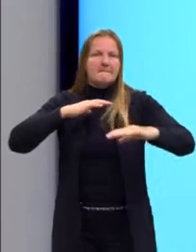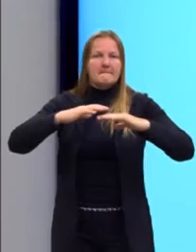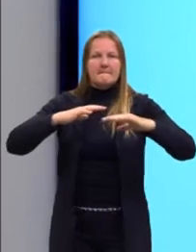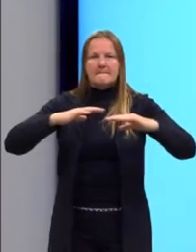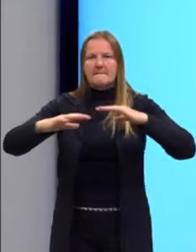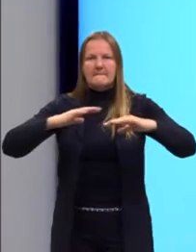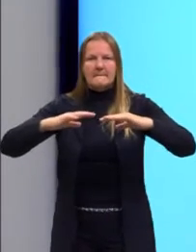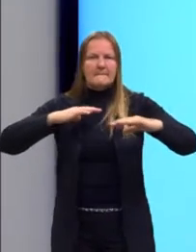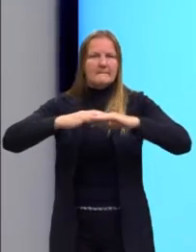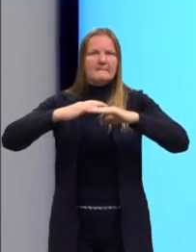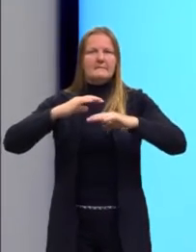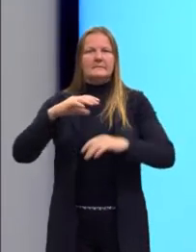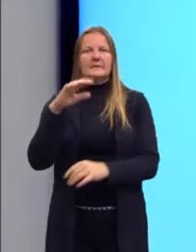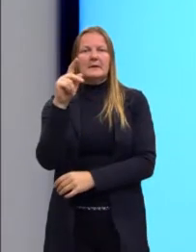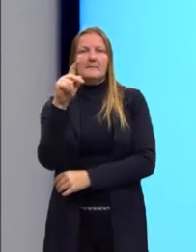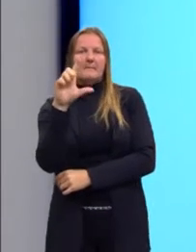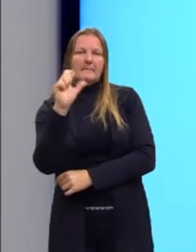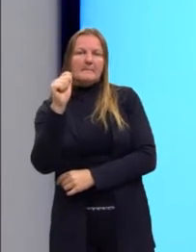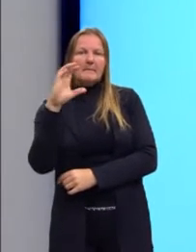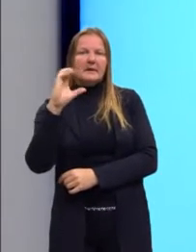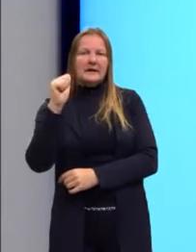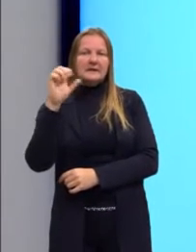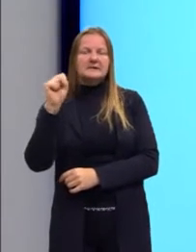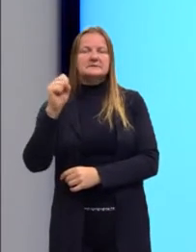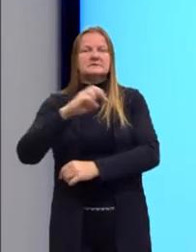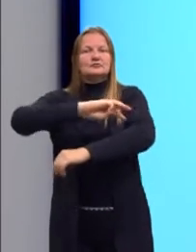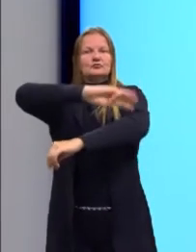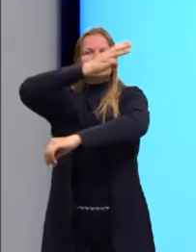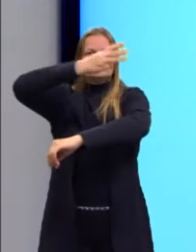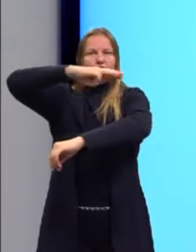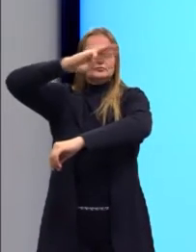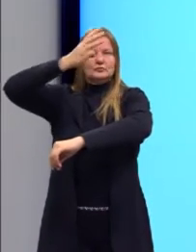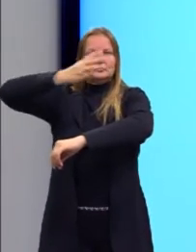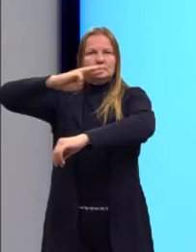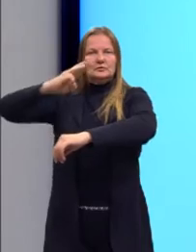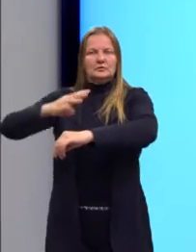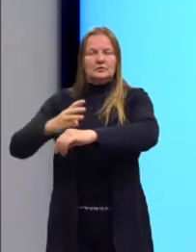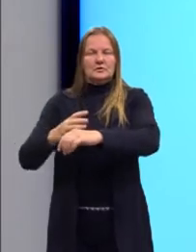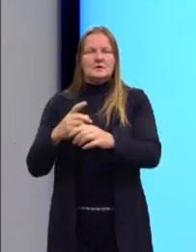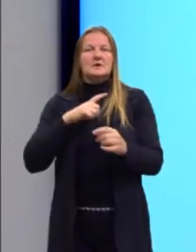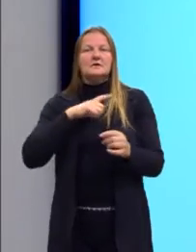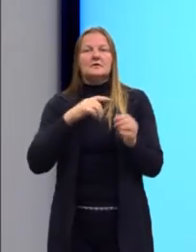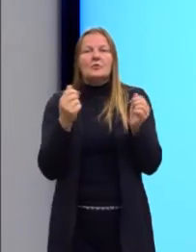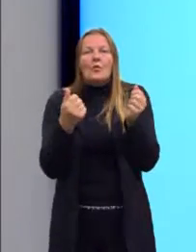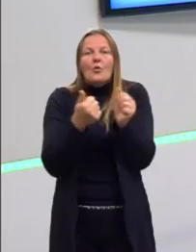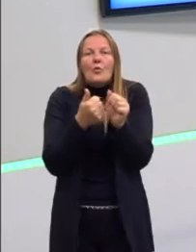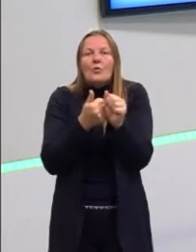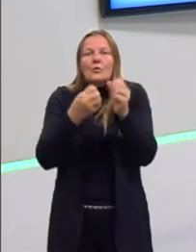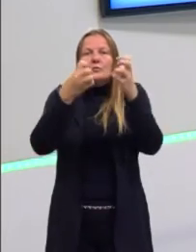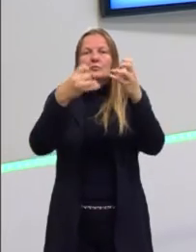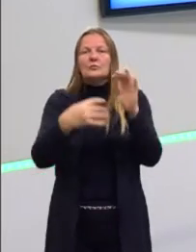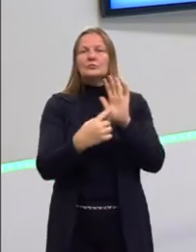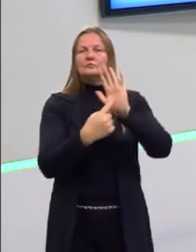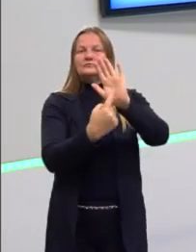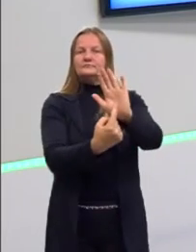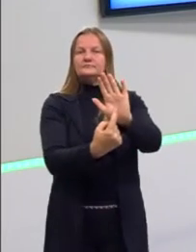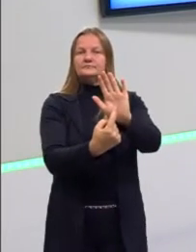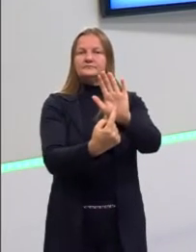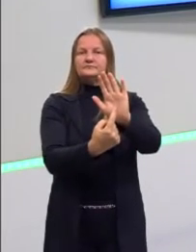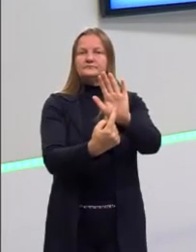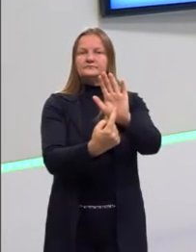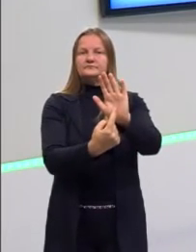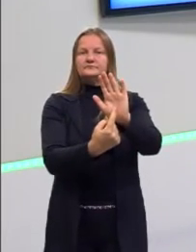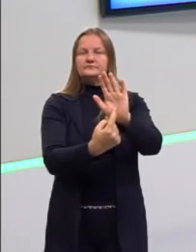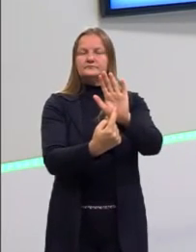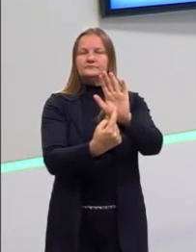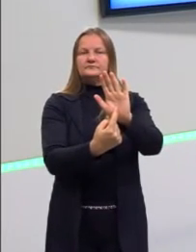do lado né aqui a formação do relevo a mostrar para vocês agora sobre essa questão aí dá